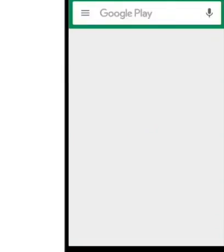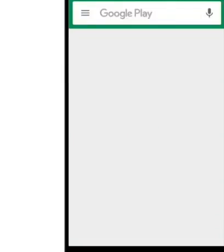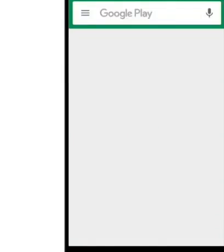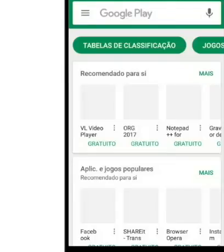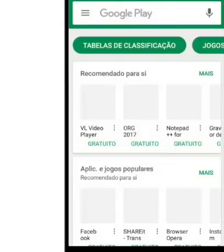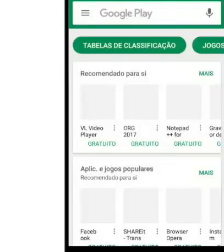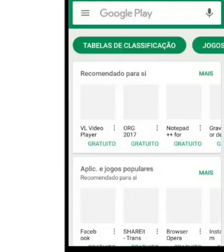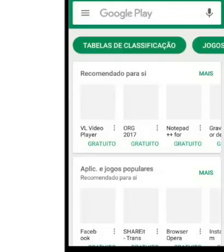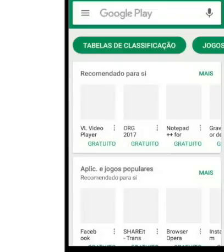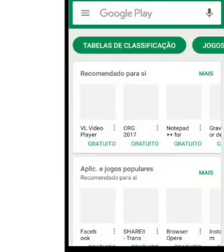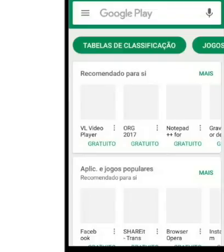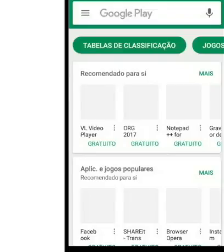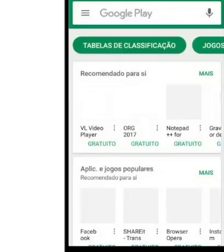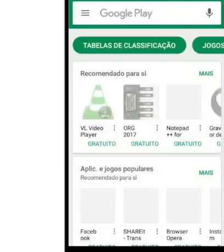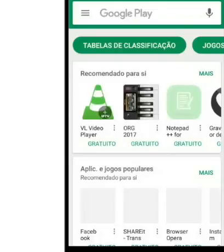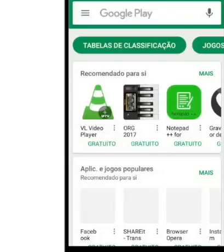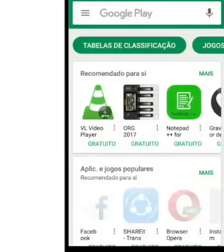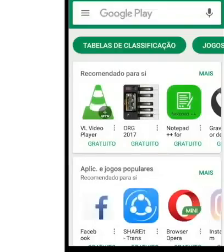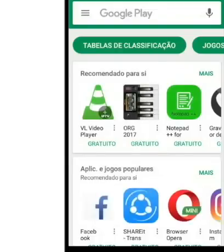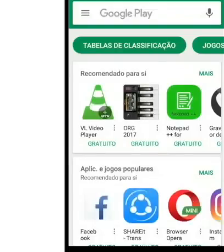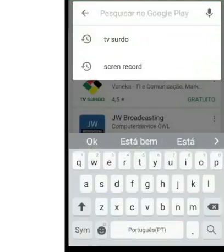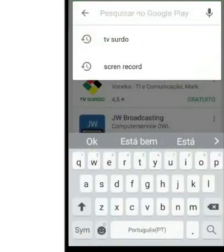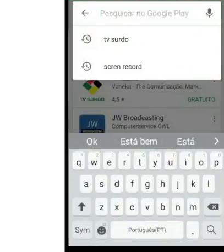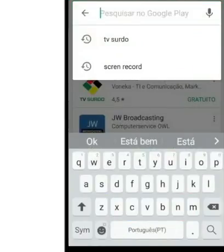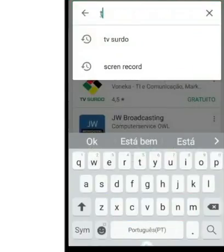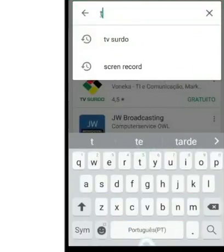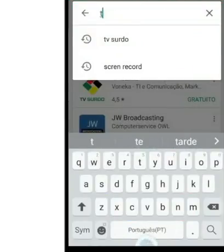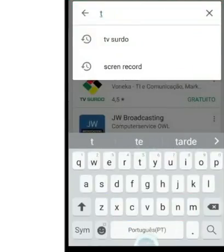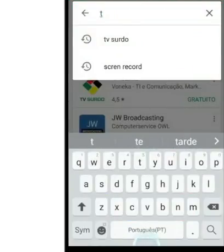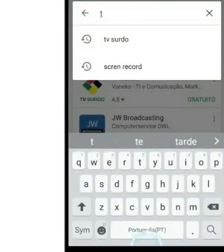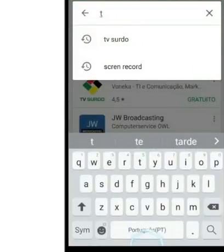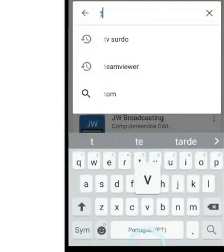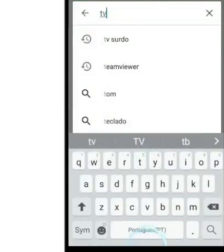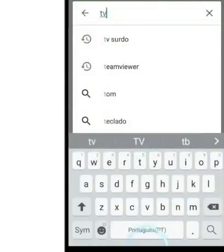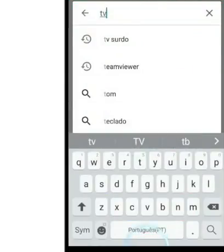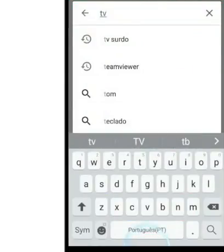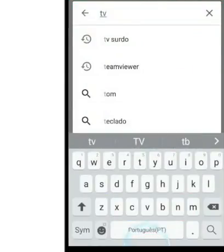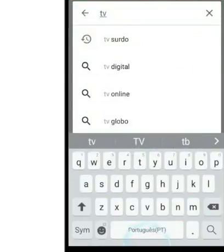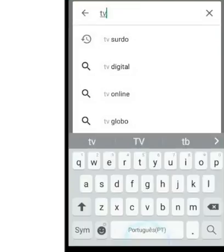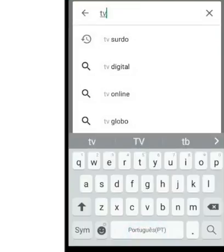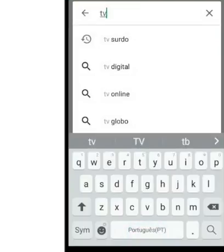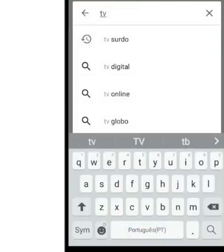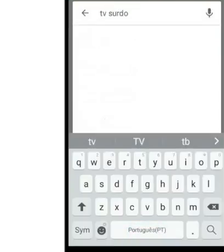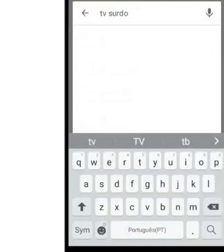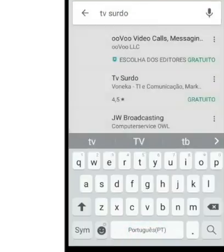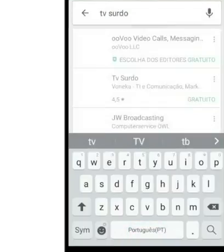Pega no seu telemóvel e vá ao Google Play. Procure TV Surdo.